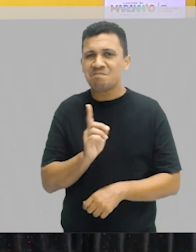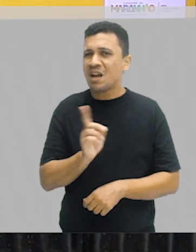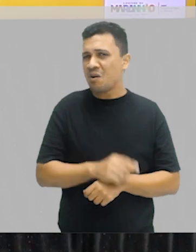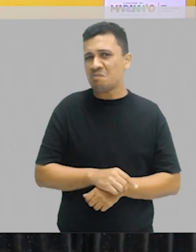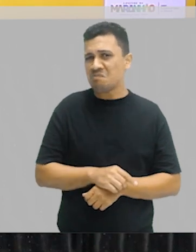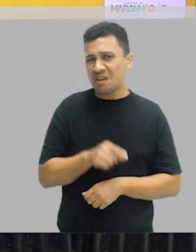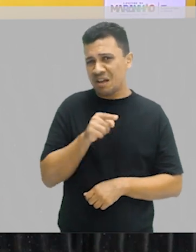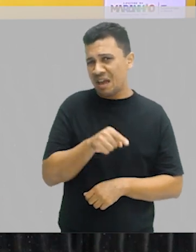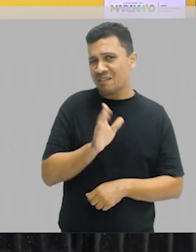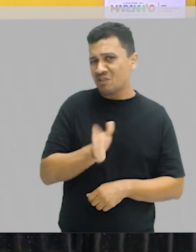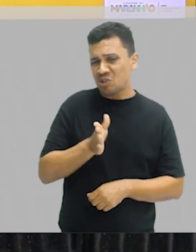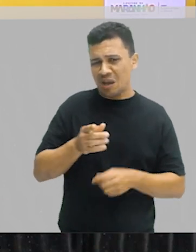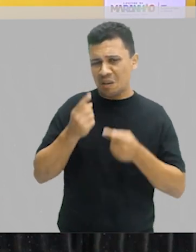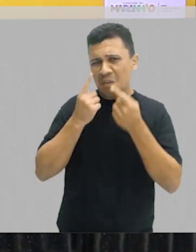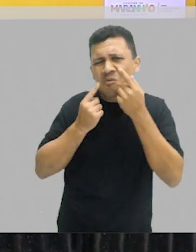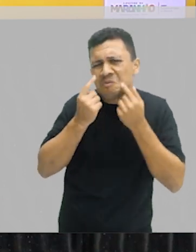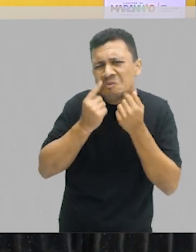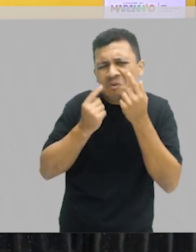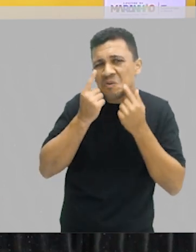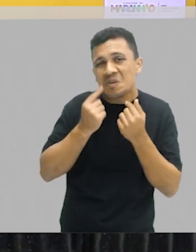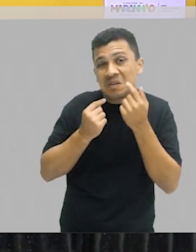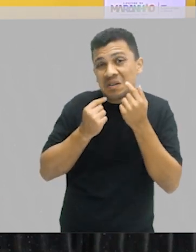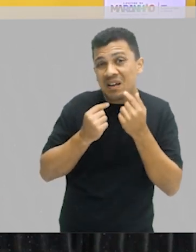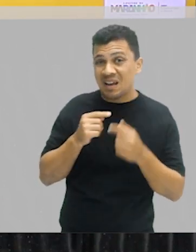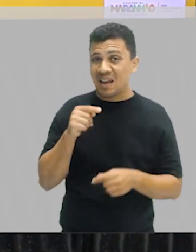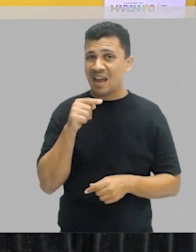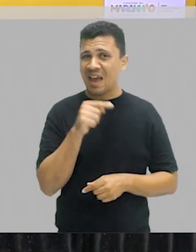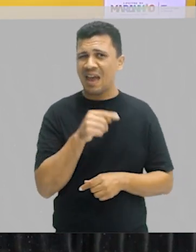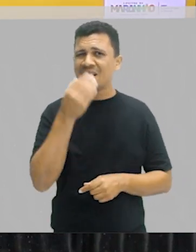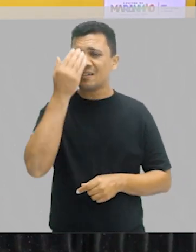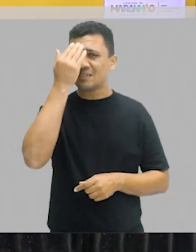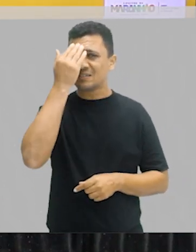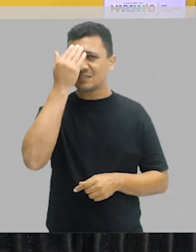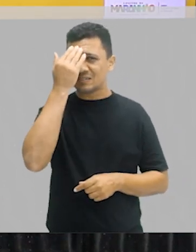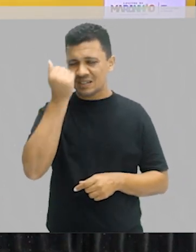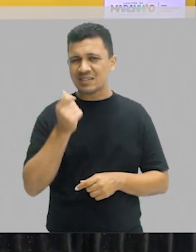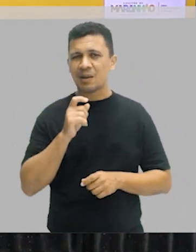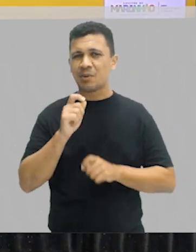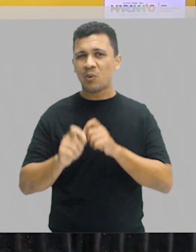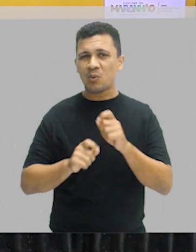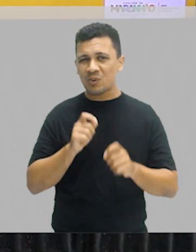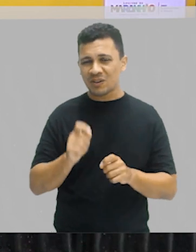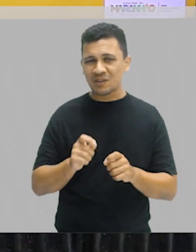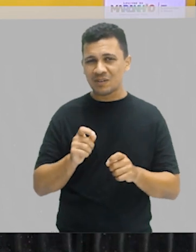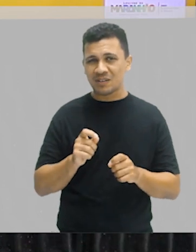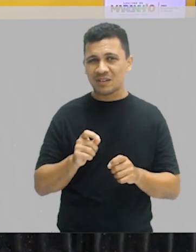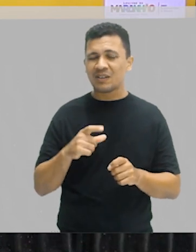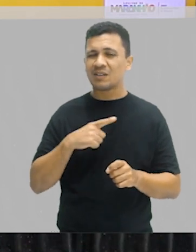antemão, né? Talvez porque ela soubesse que o seu oráculo